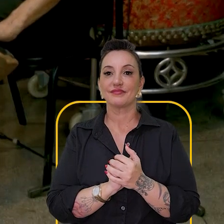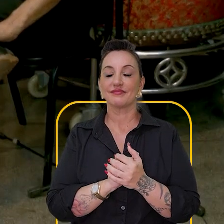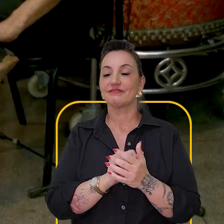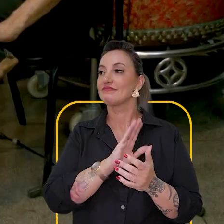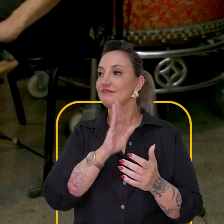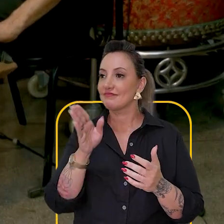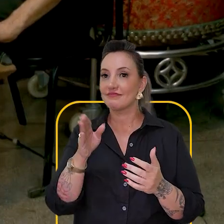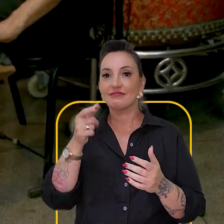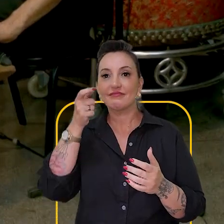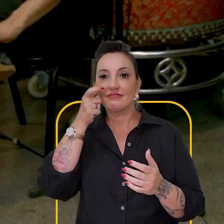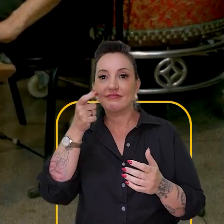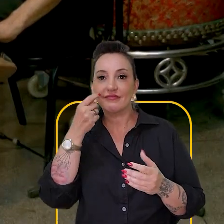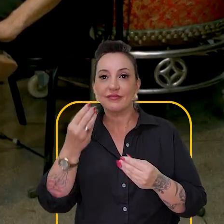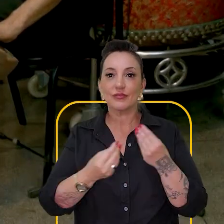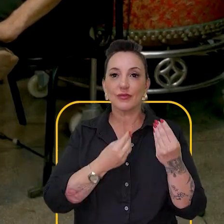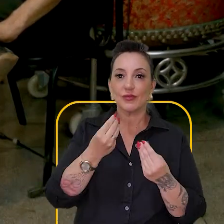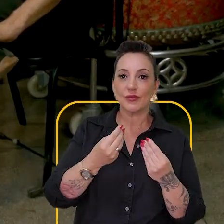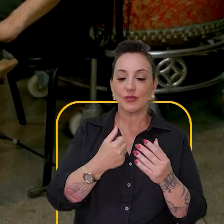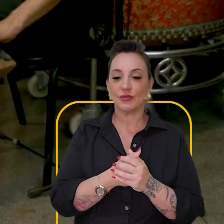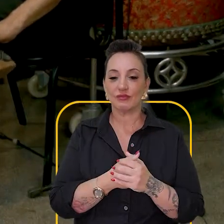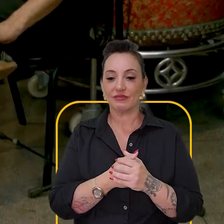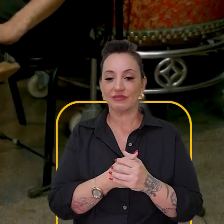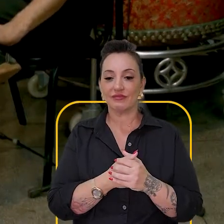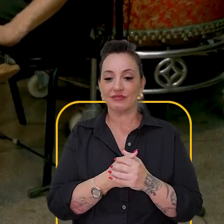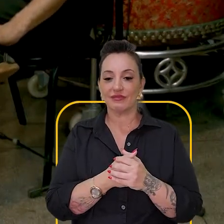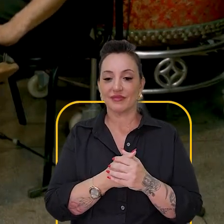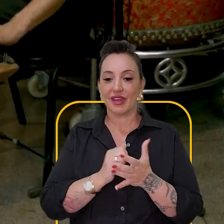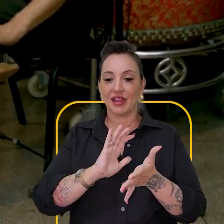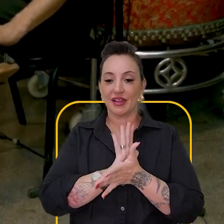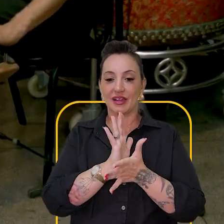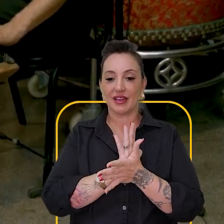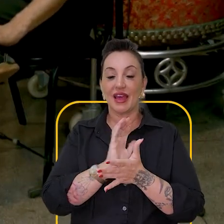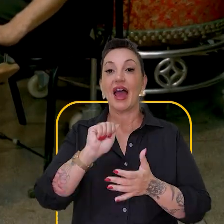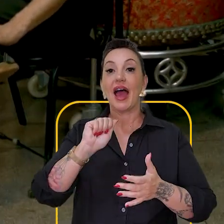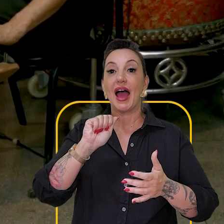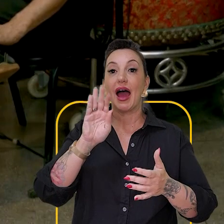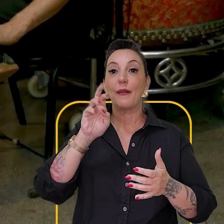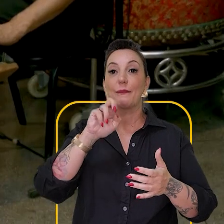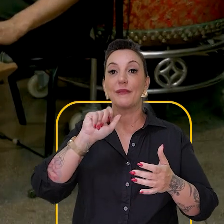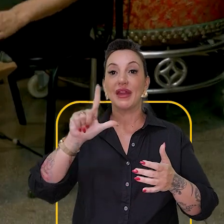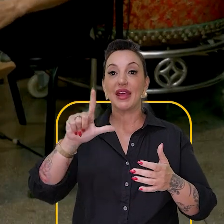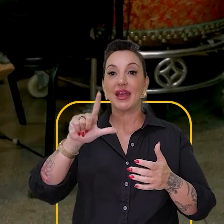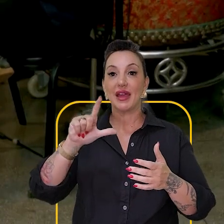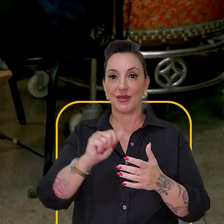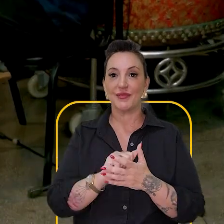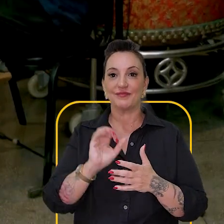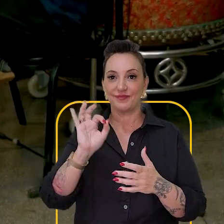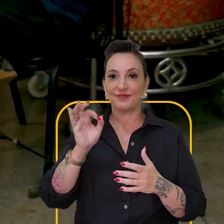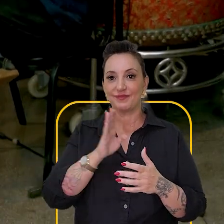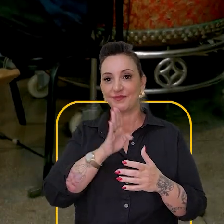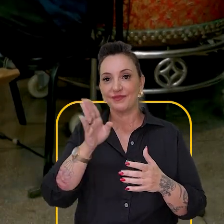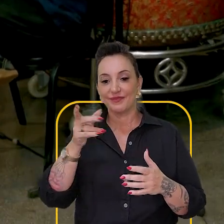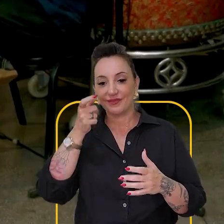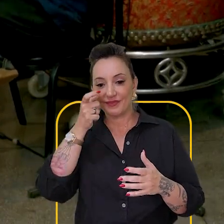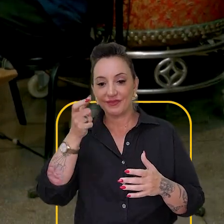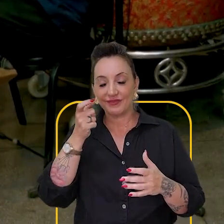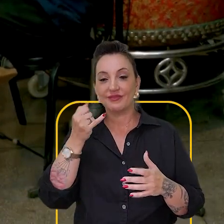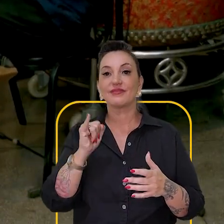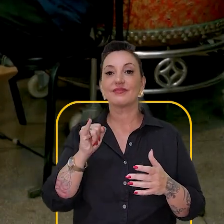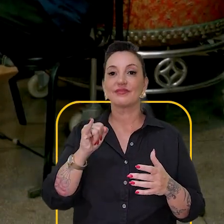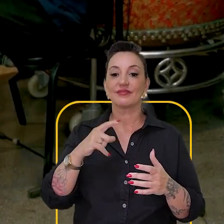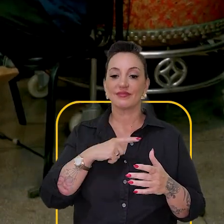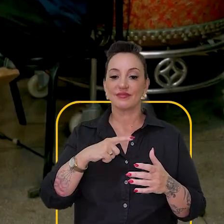cheguei a ir lá para ver como é que era eu ah da maginal é Abril Edit AB Abril cheguei a ir lá para ver se eles